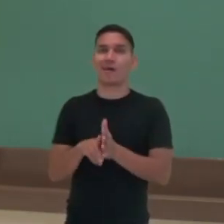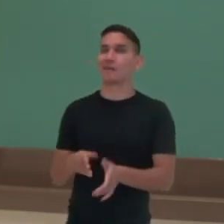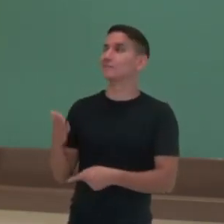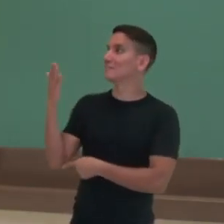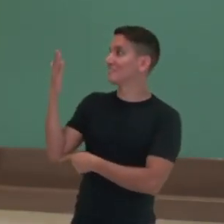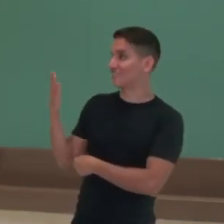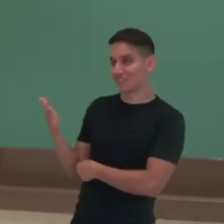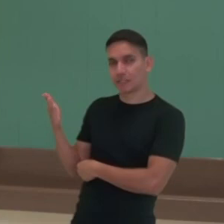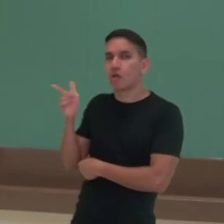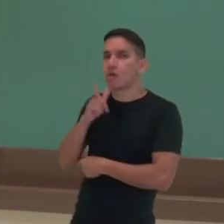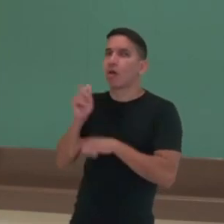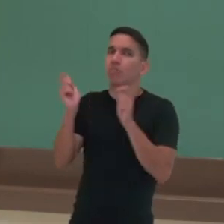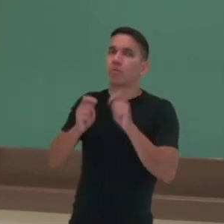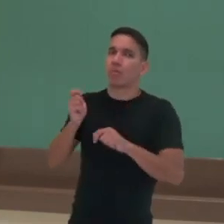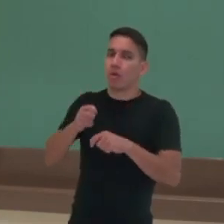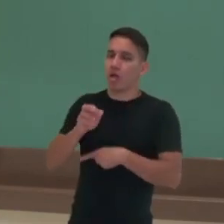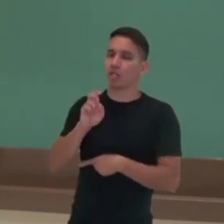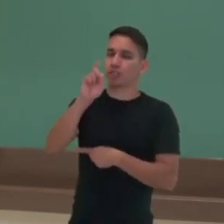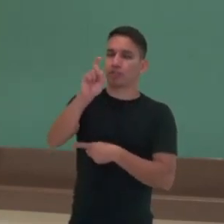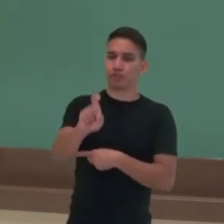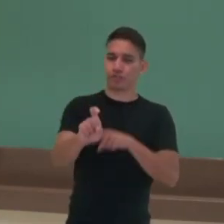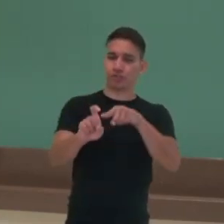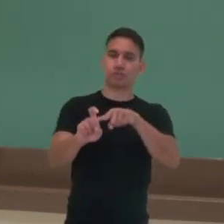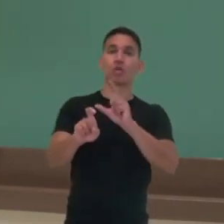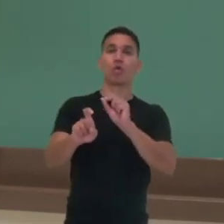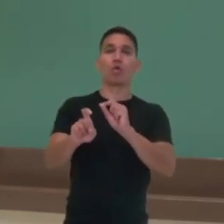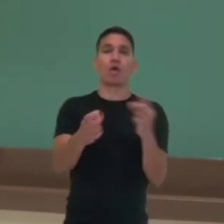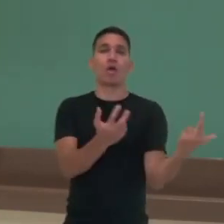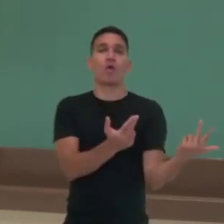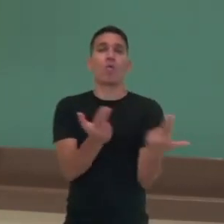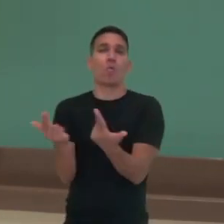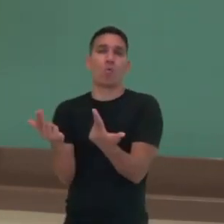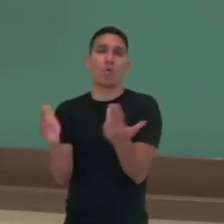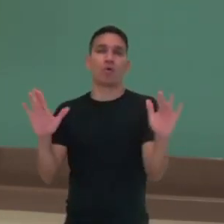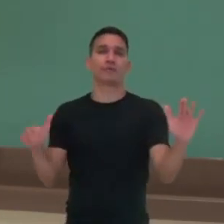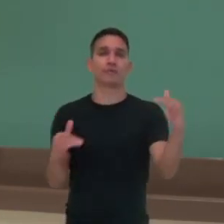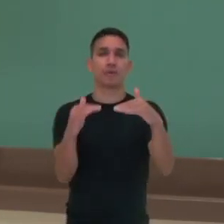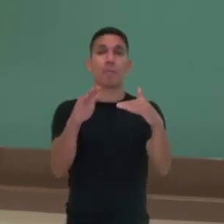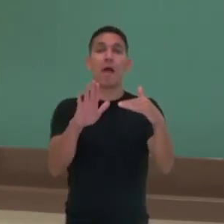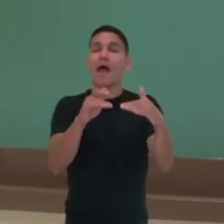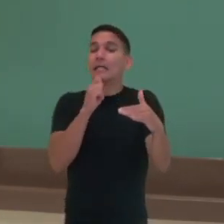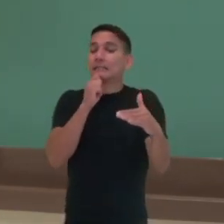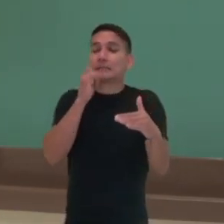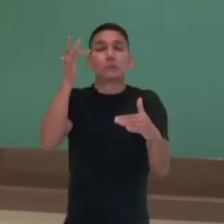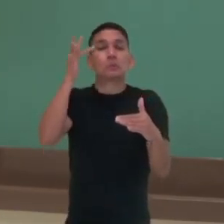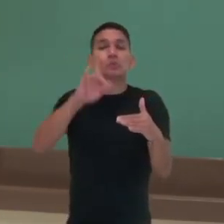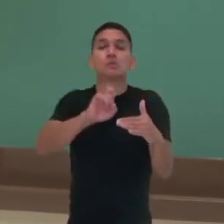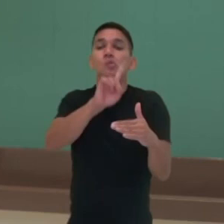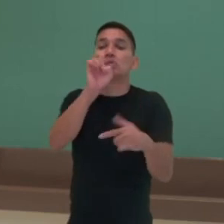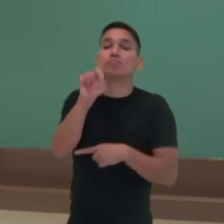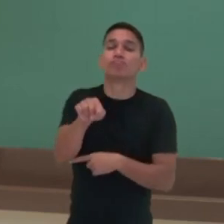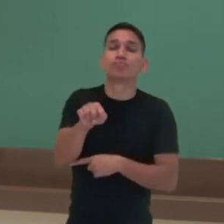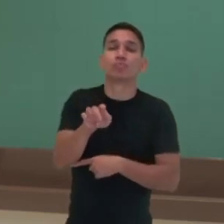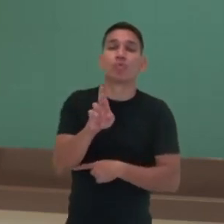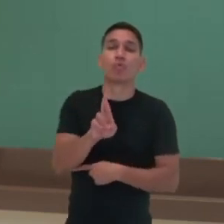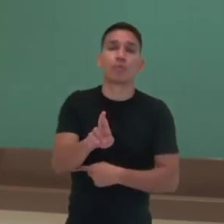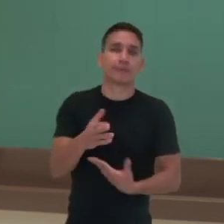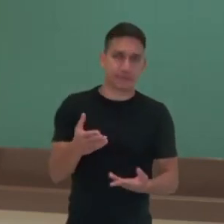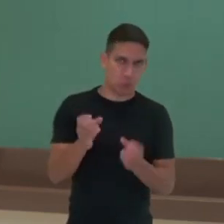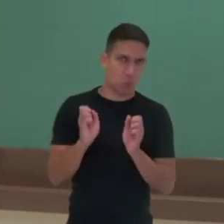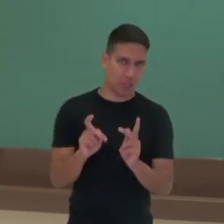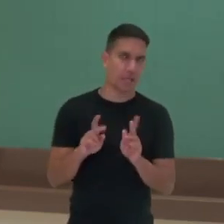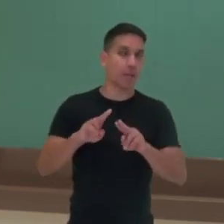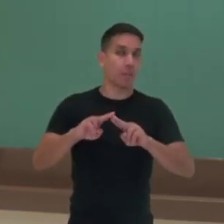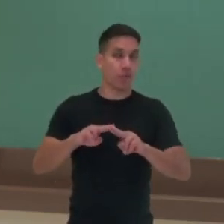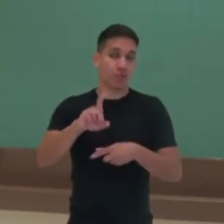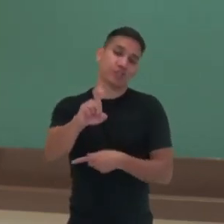razões devem ter uma constante proporcional entre elas. Mas a gente não sabe qual é o valor dessa constante, não é mesmo? Então,